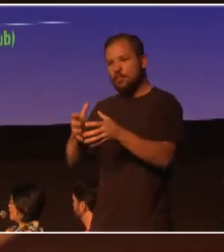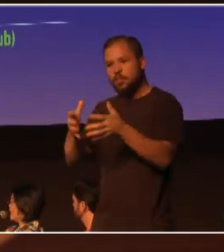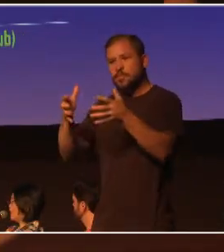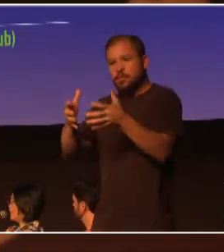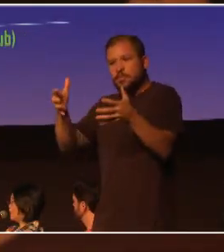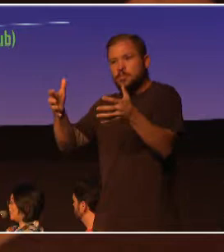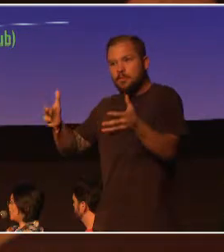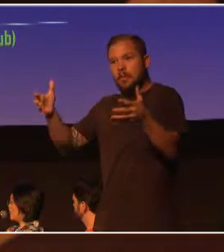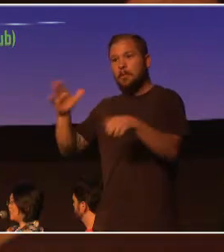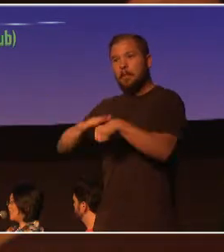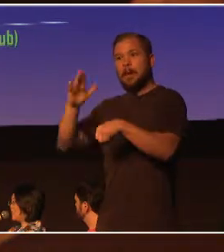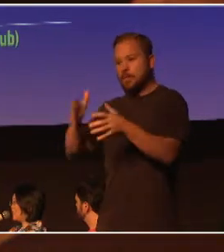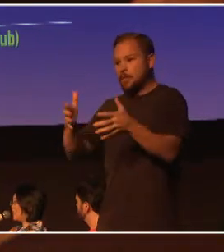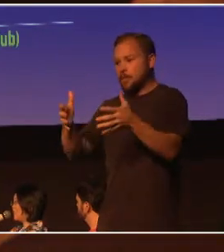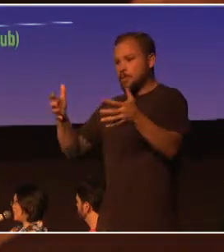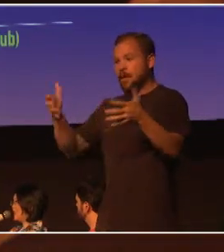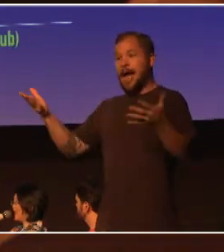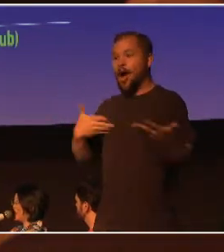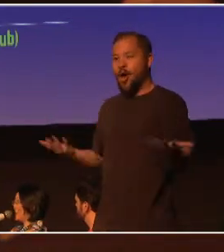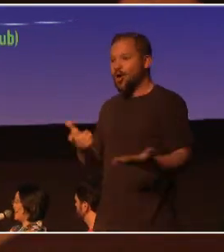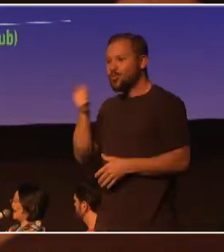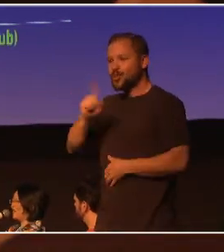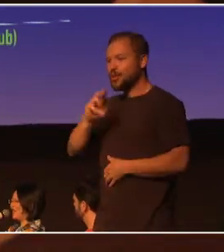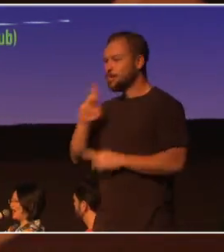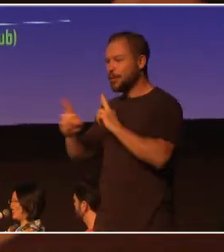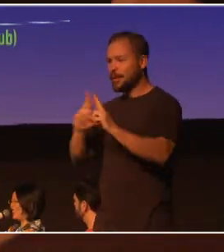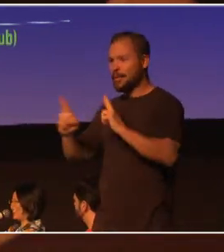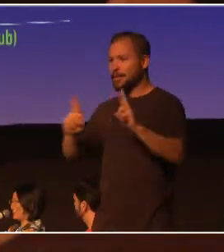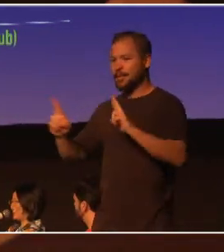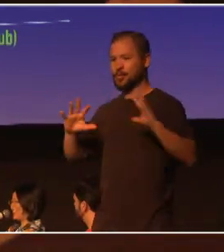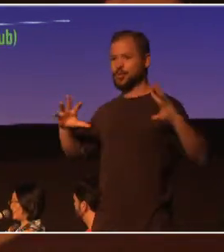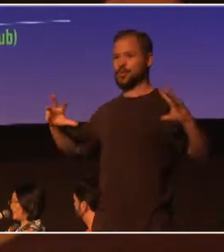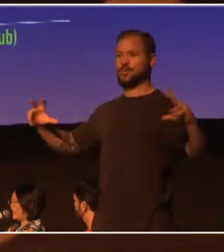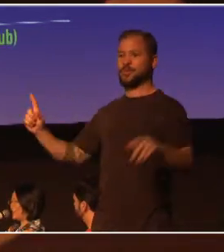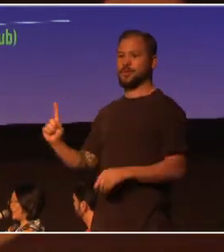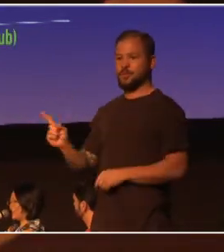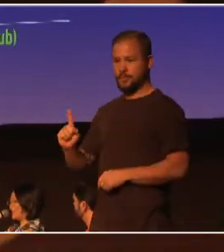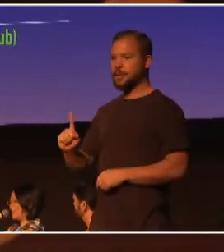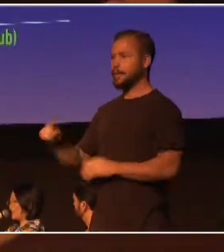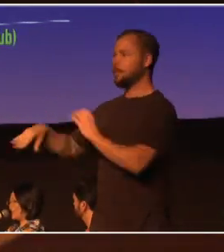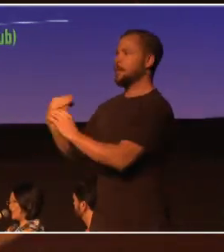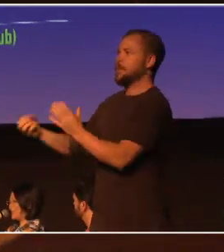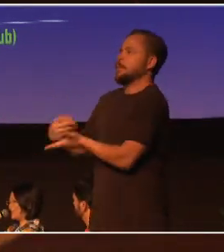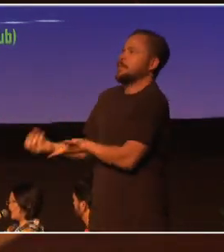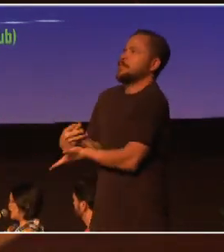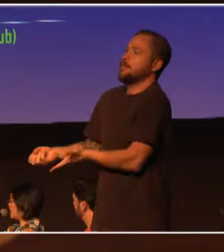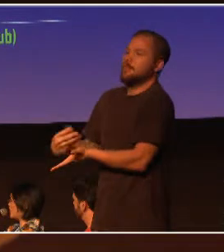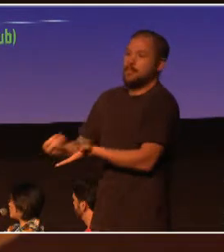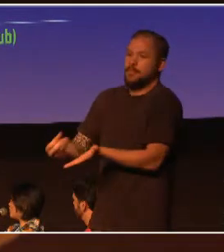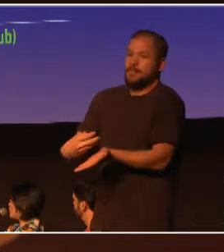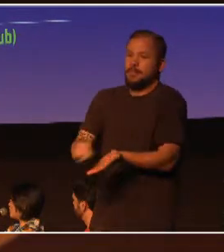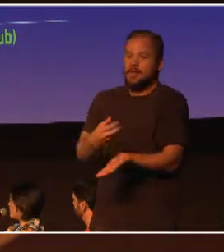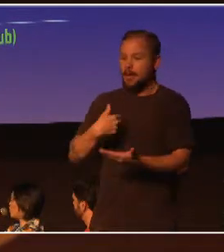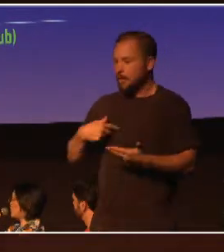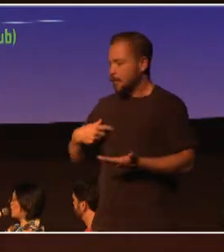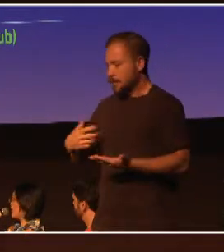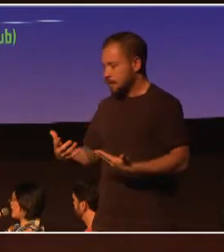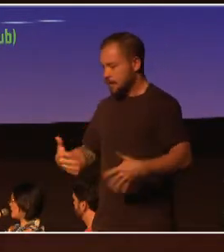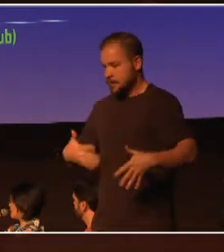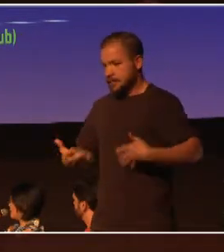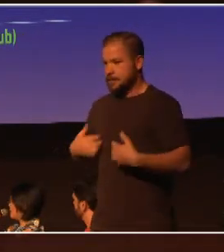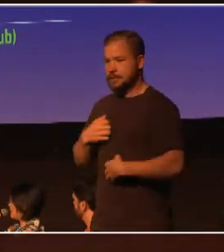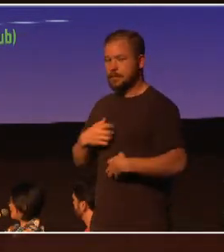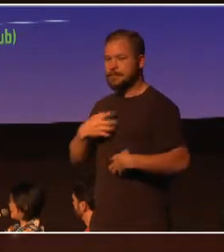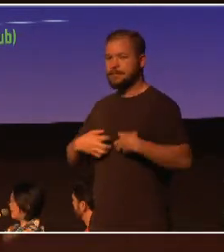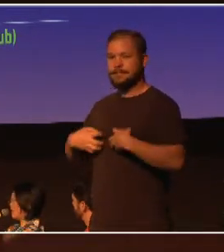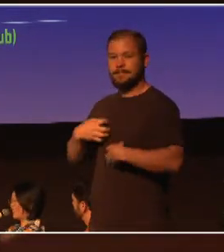crescendo. Eu não consigo responder mais as mensagens, e isso me deixa muito